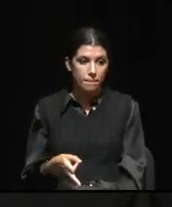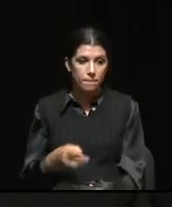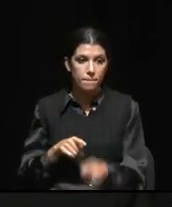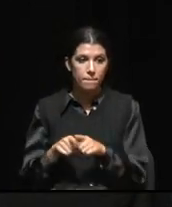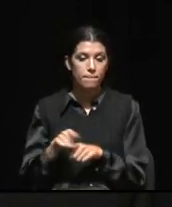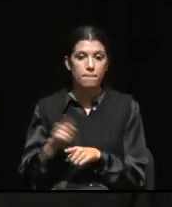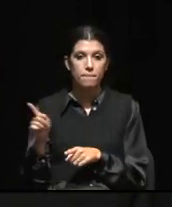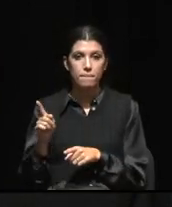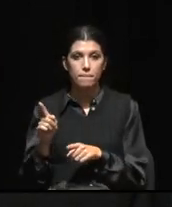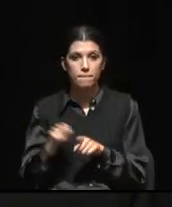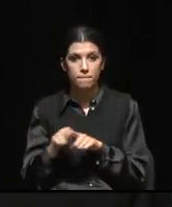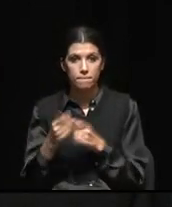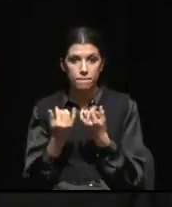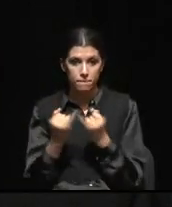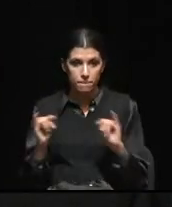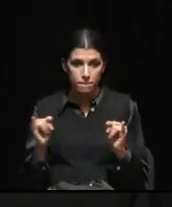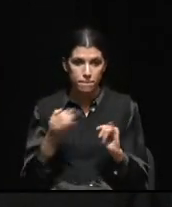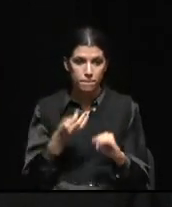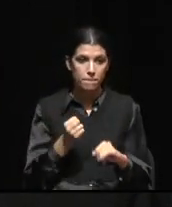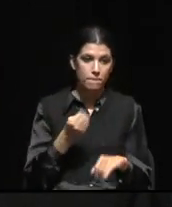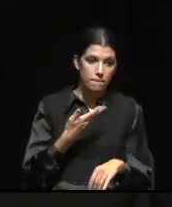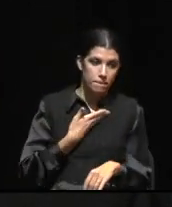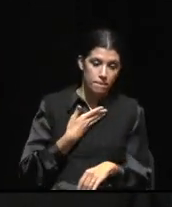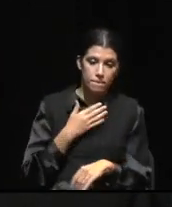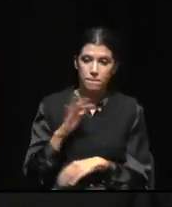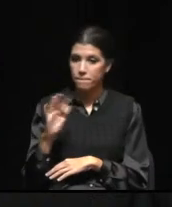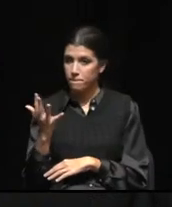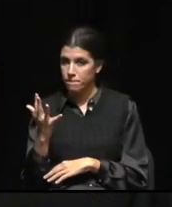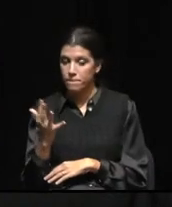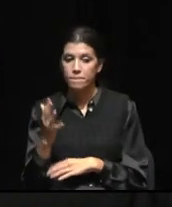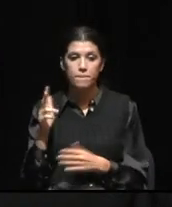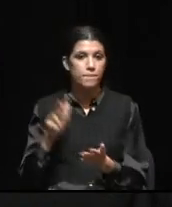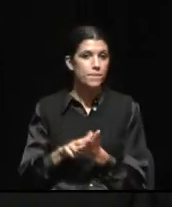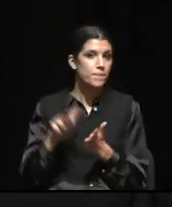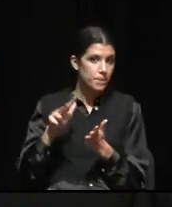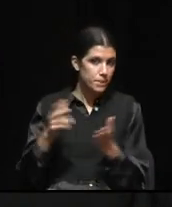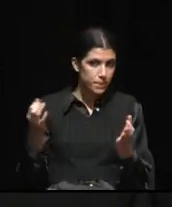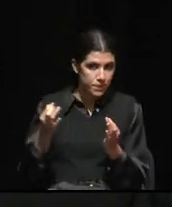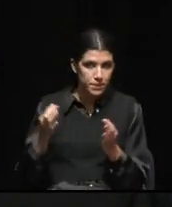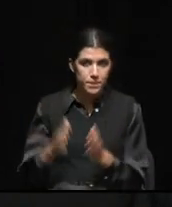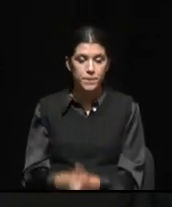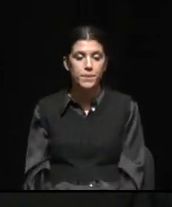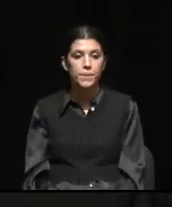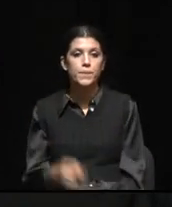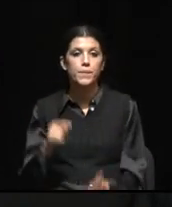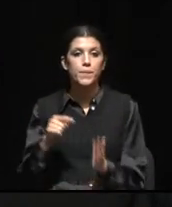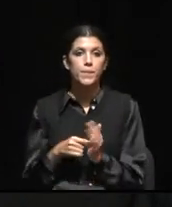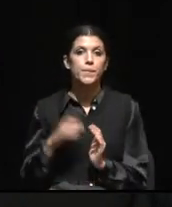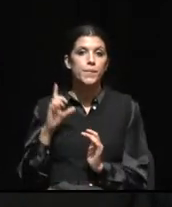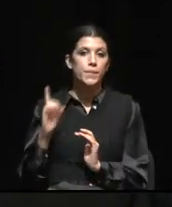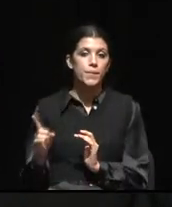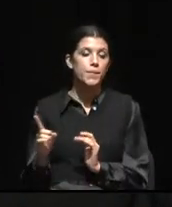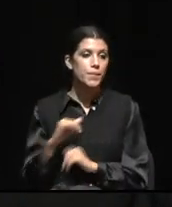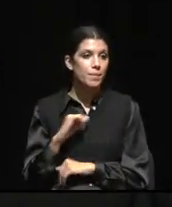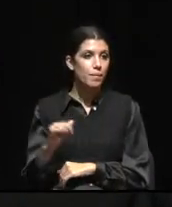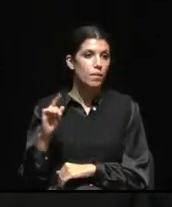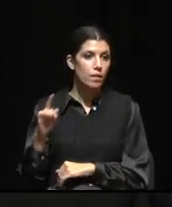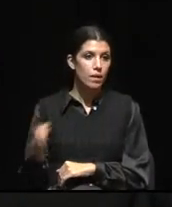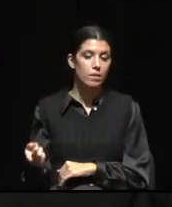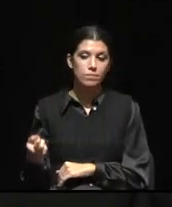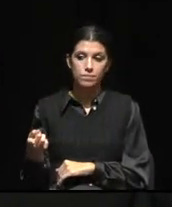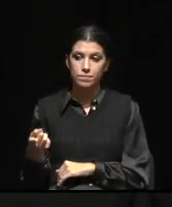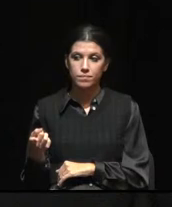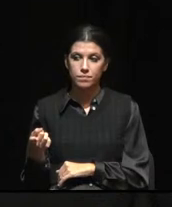não inscritos PSD e Pan aprovado ponto 6 quem Vota